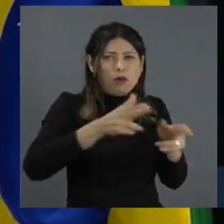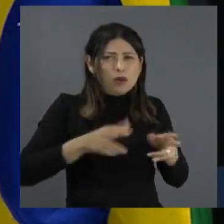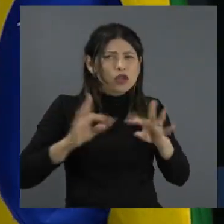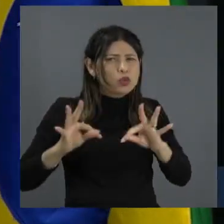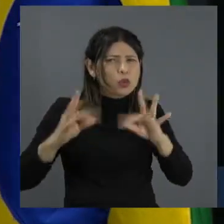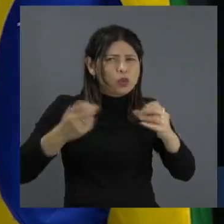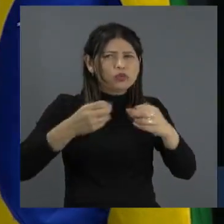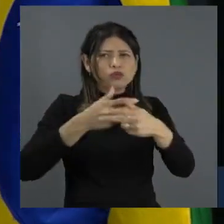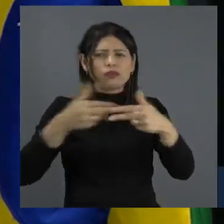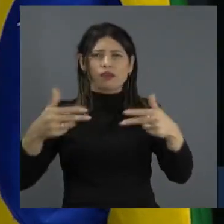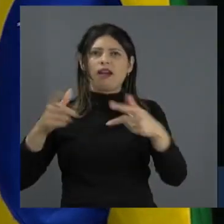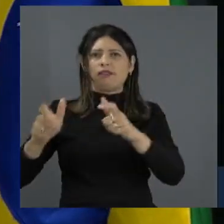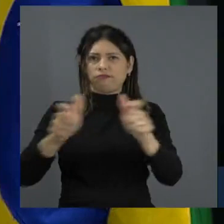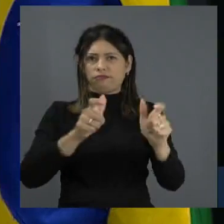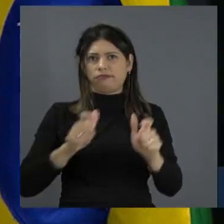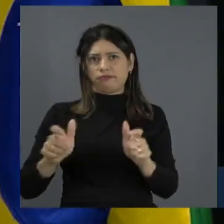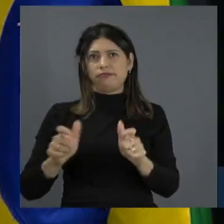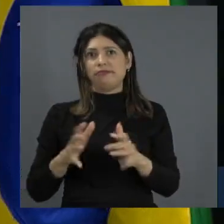justiça.